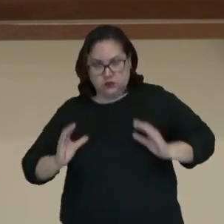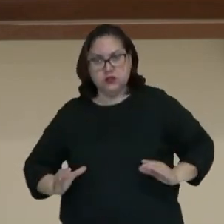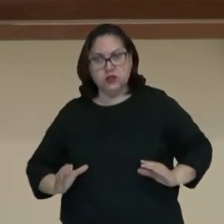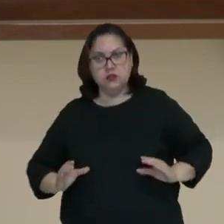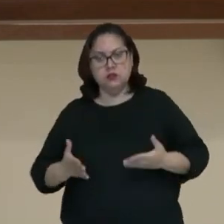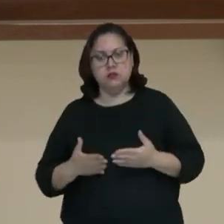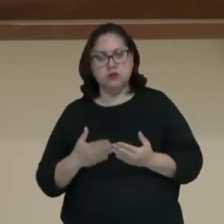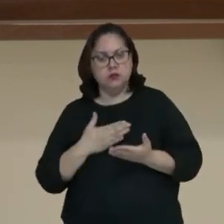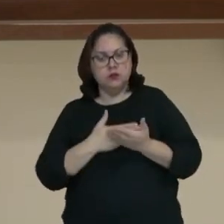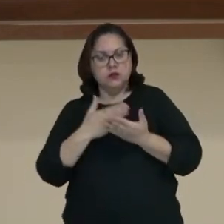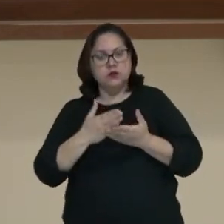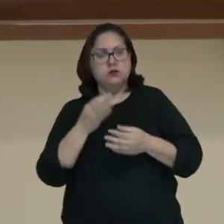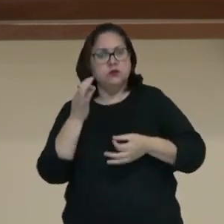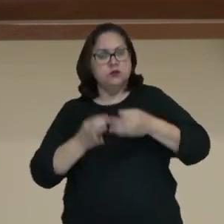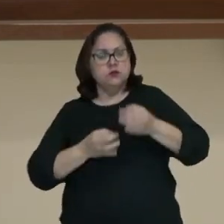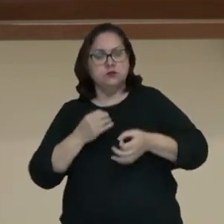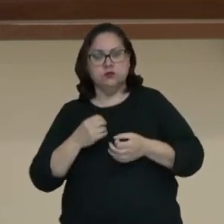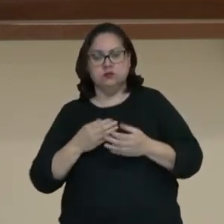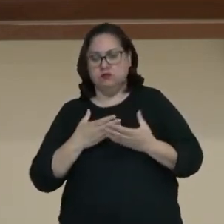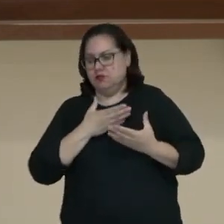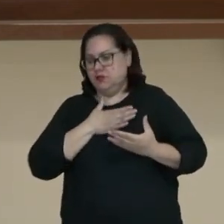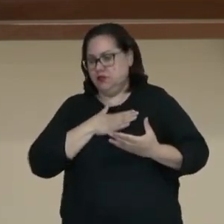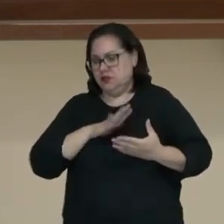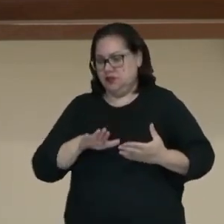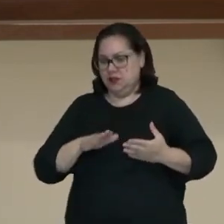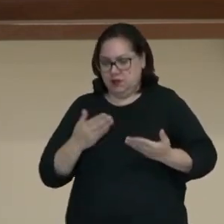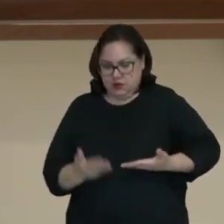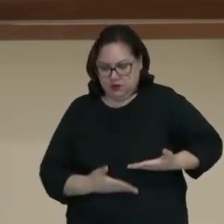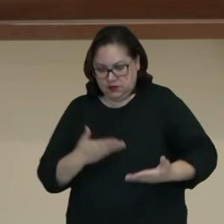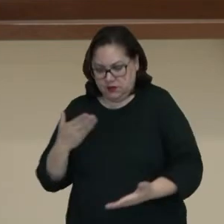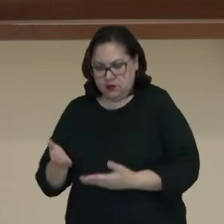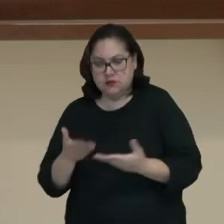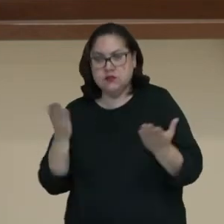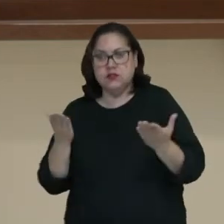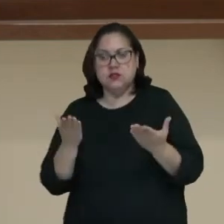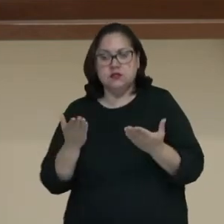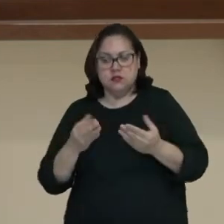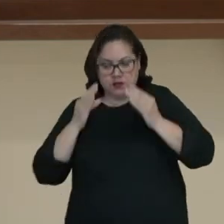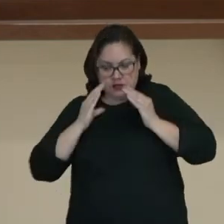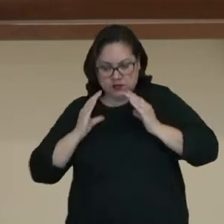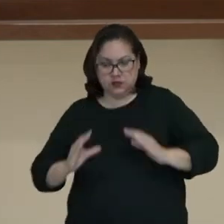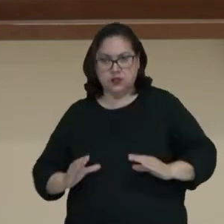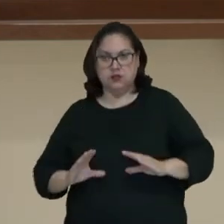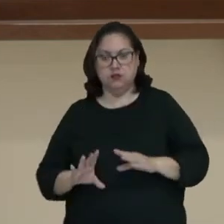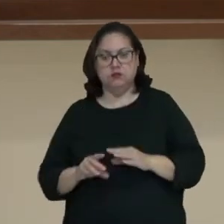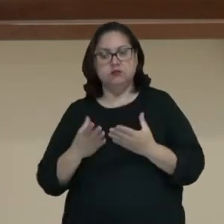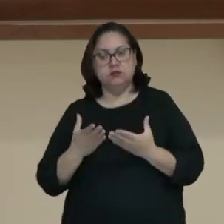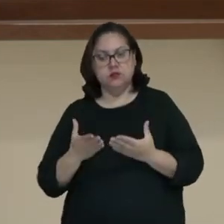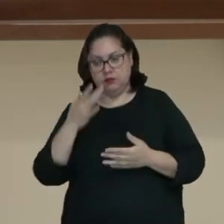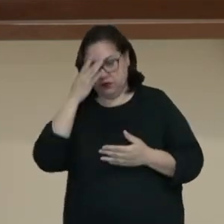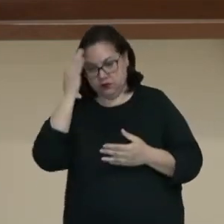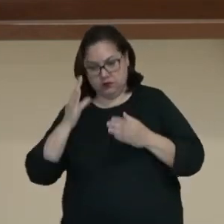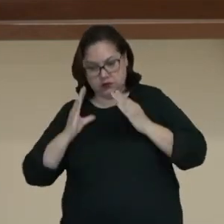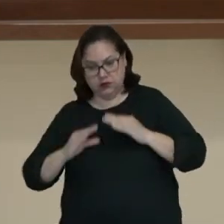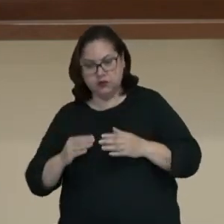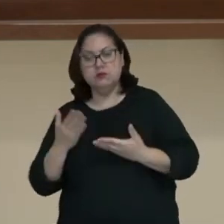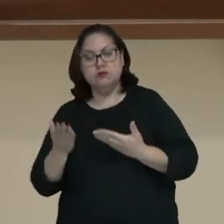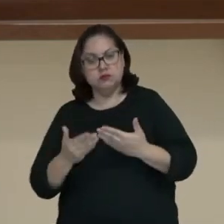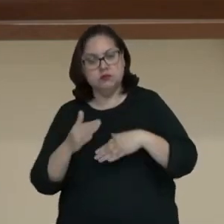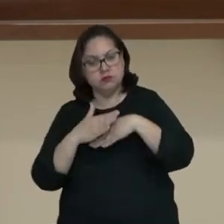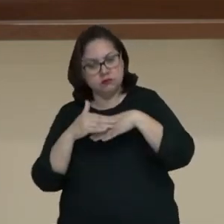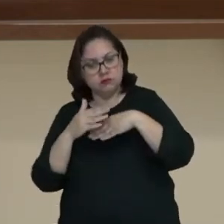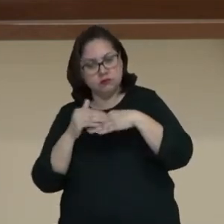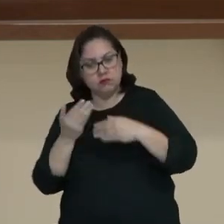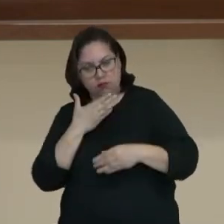Ele começou justamente porque a gente não quis mais ser súdito e quis ser cidadão. E o cidadão tem que ser tratado de